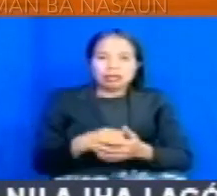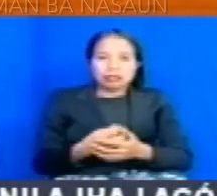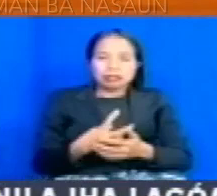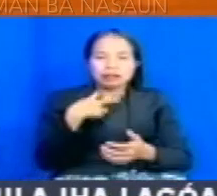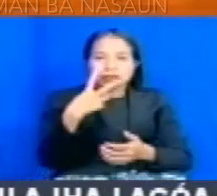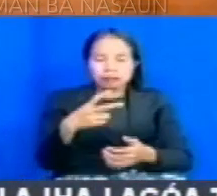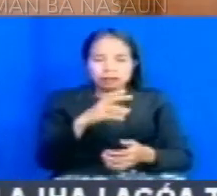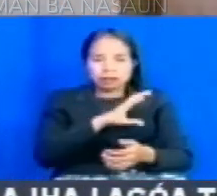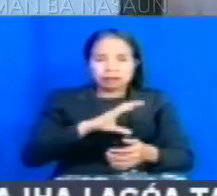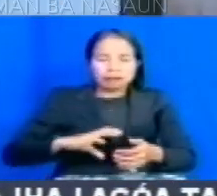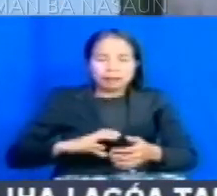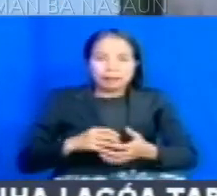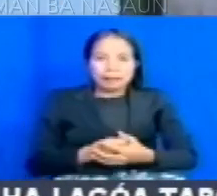Siranilian.